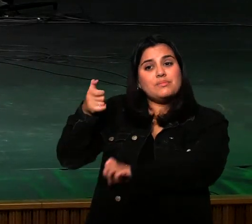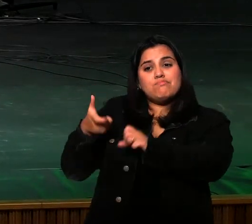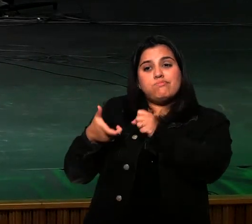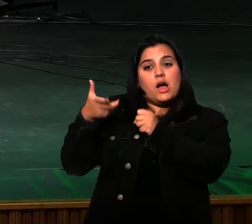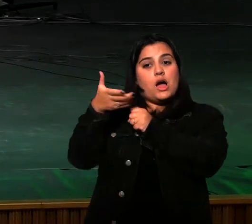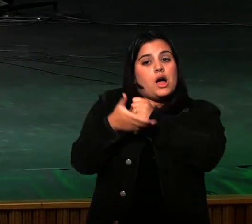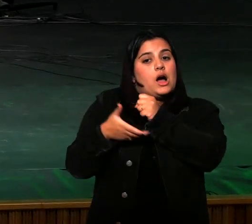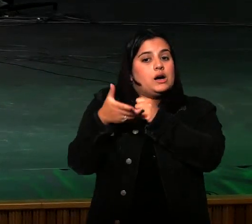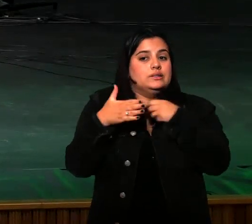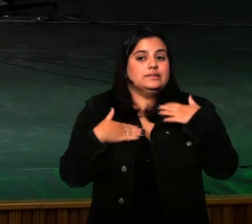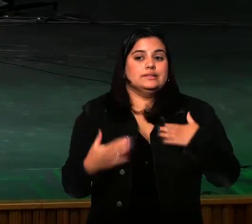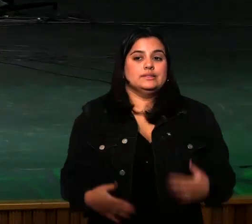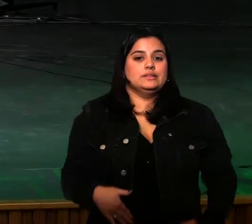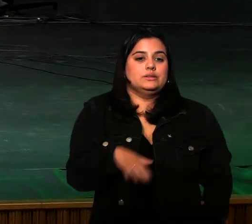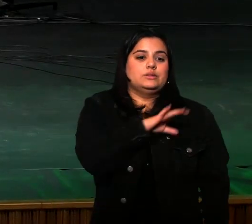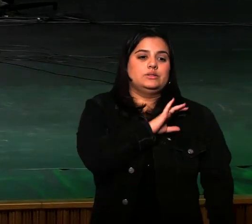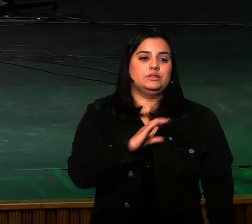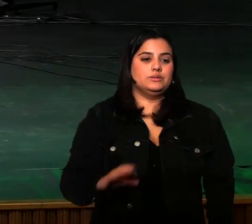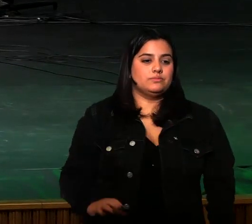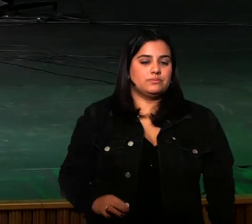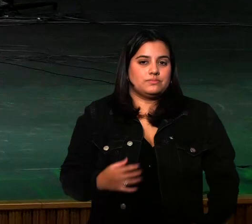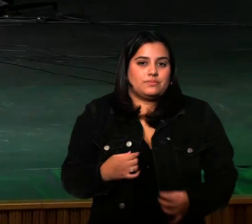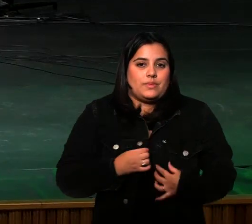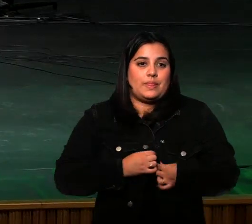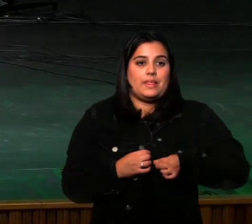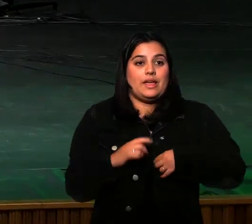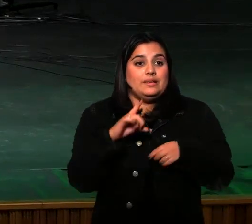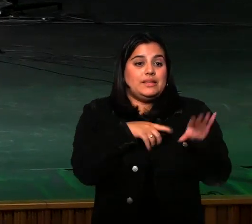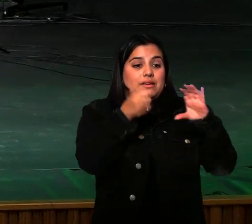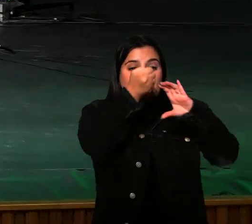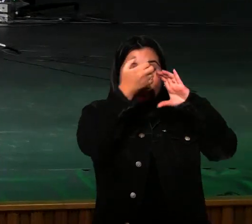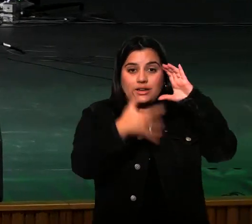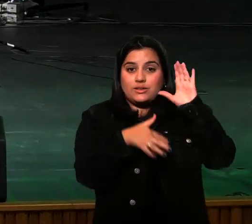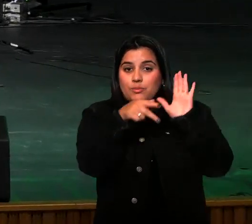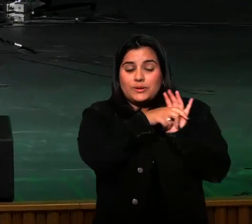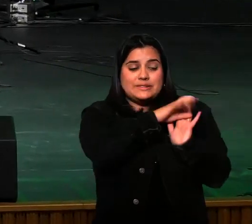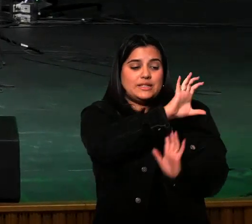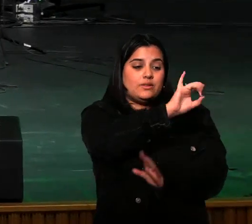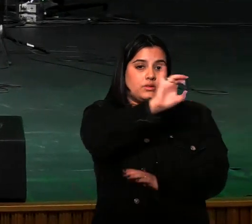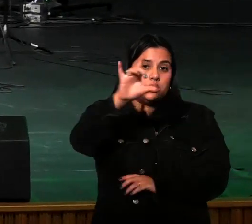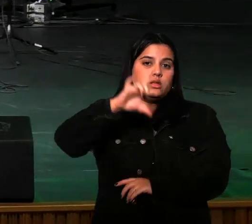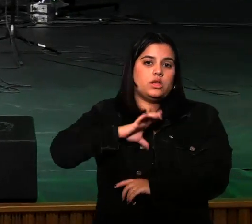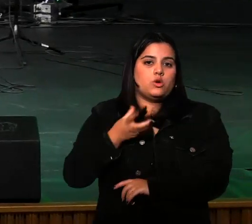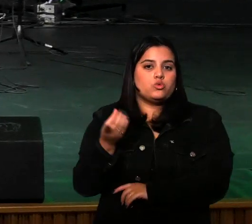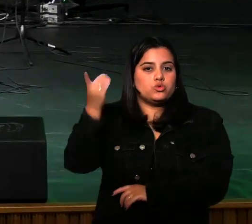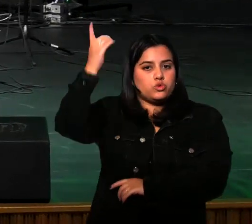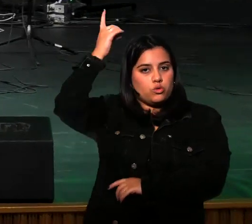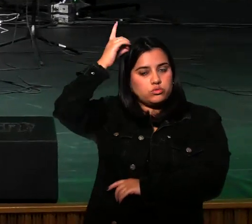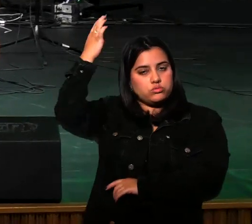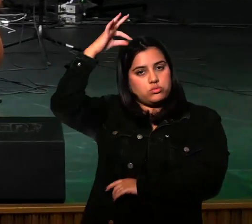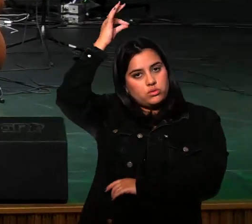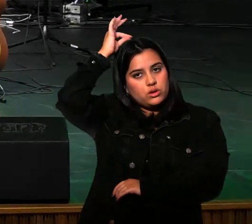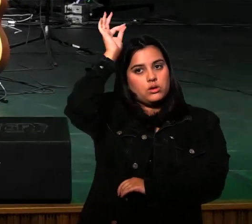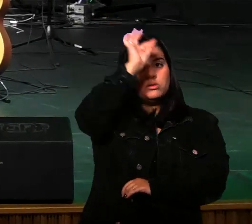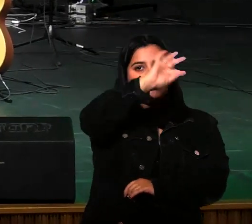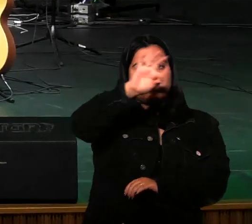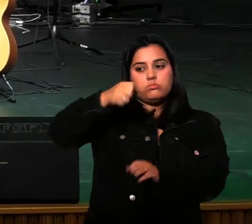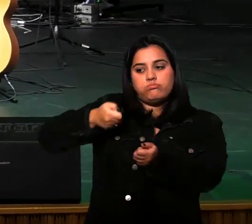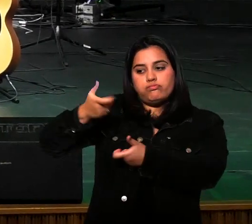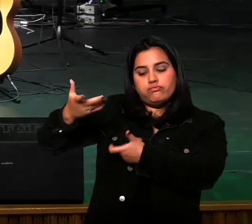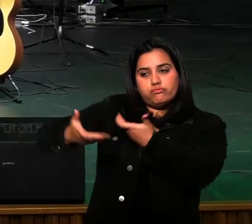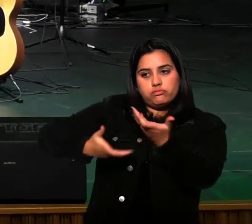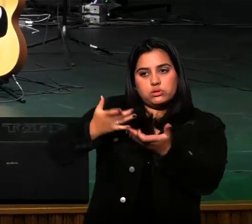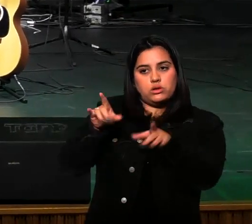Tem coisas que são extremamente singulares de algumas pessoas. Além dos dons que são compartilhados pelo Espírito Santo de acordo com a necessidade da igreja